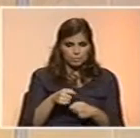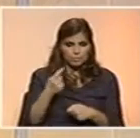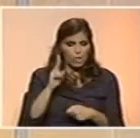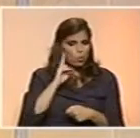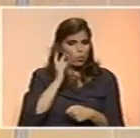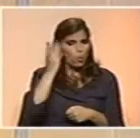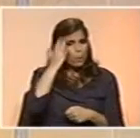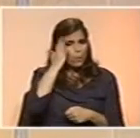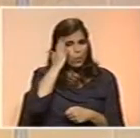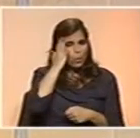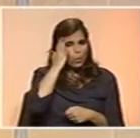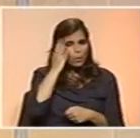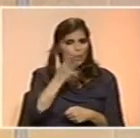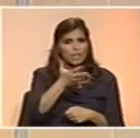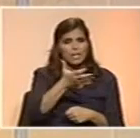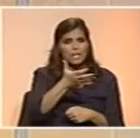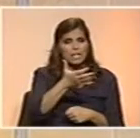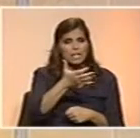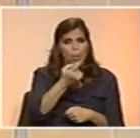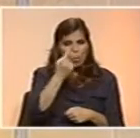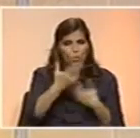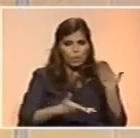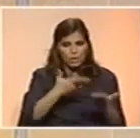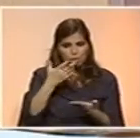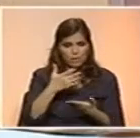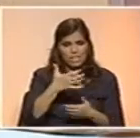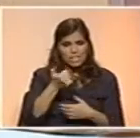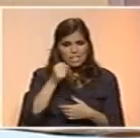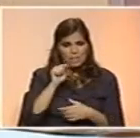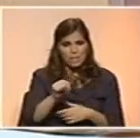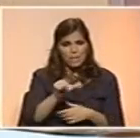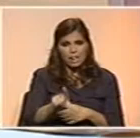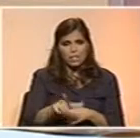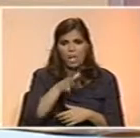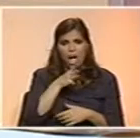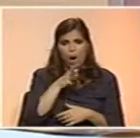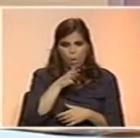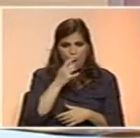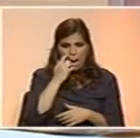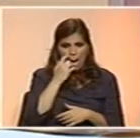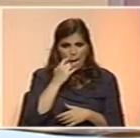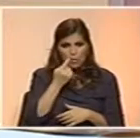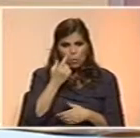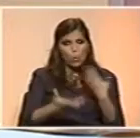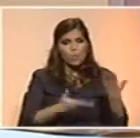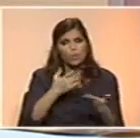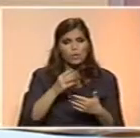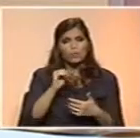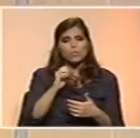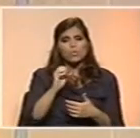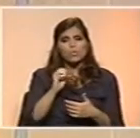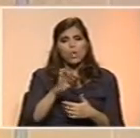também, cerca de 15 mil litros. Um quilo de carne de vaca. 15 mil litros de água. E um quilo de soja, sabemos? Ou um quilo